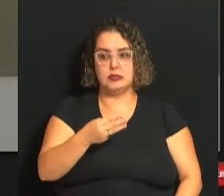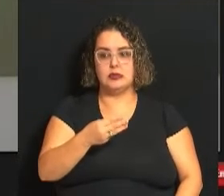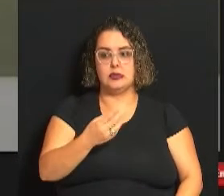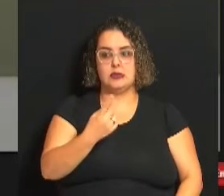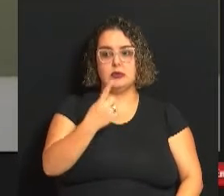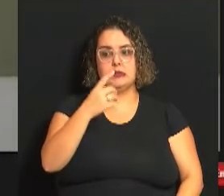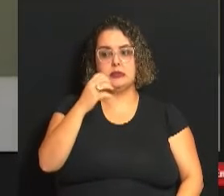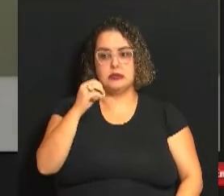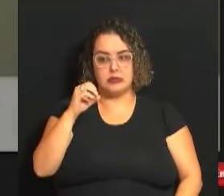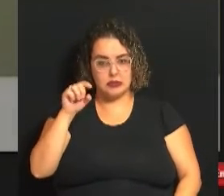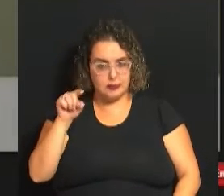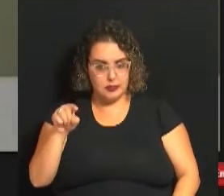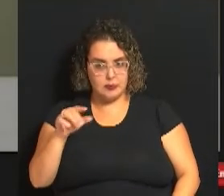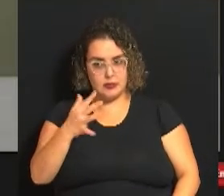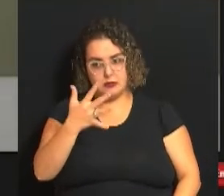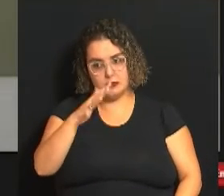terá